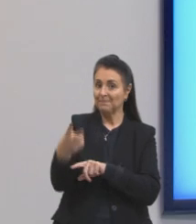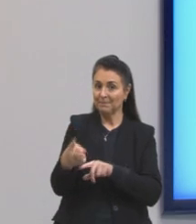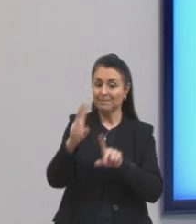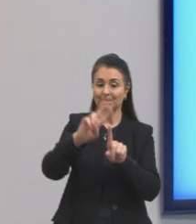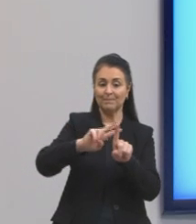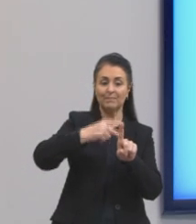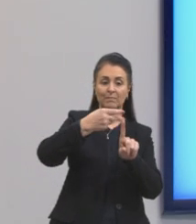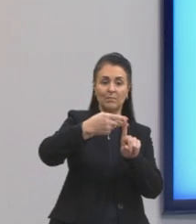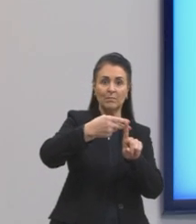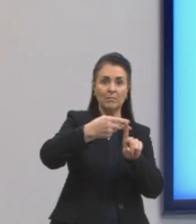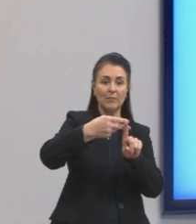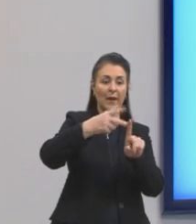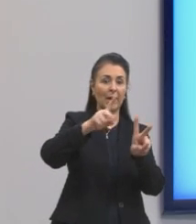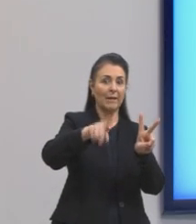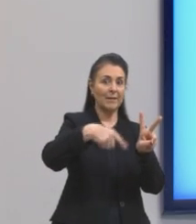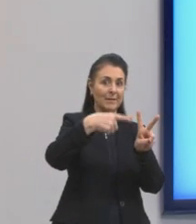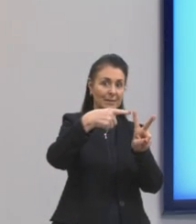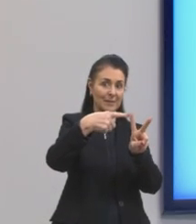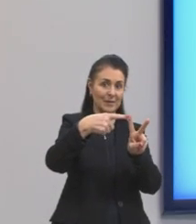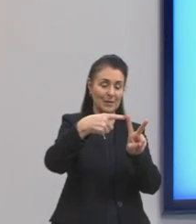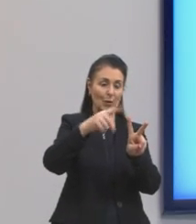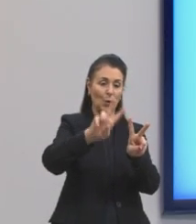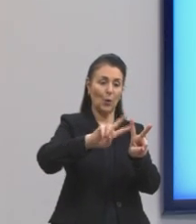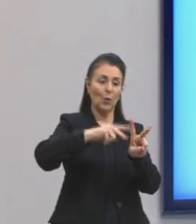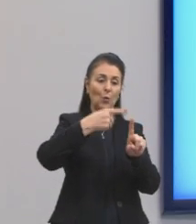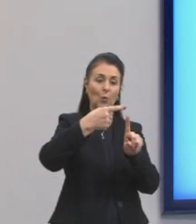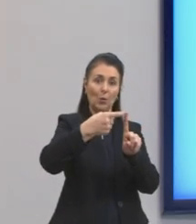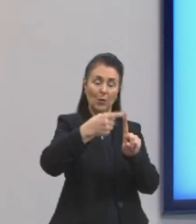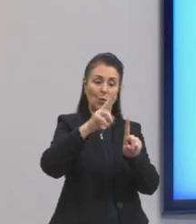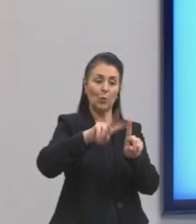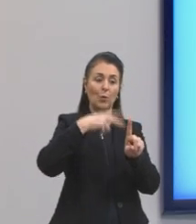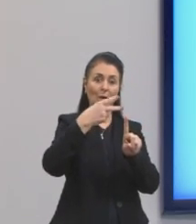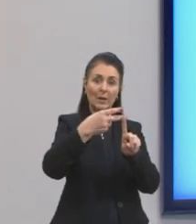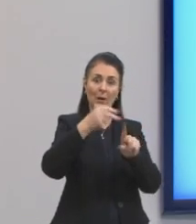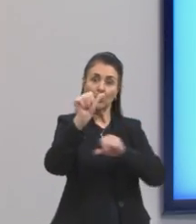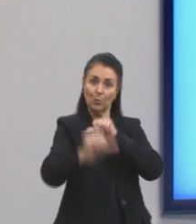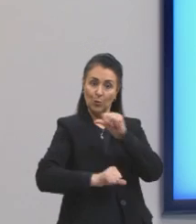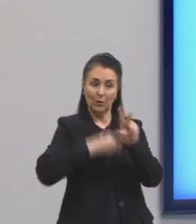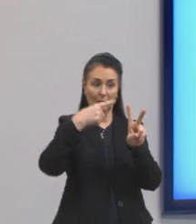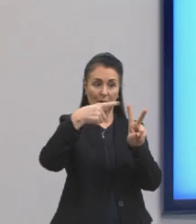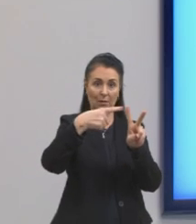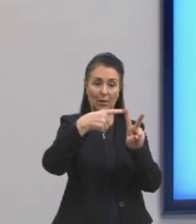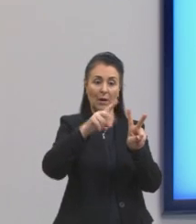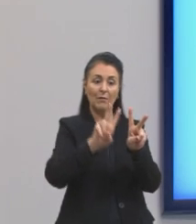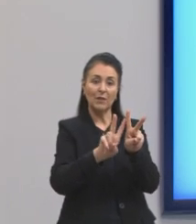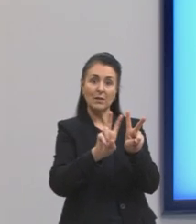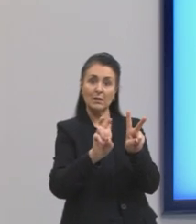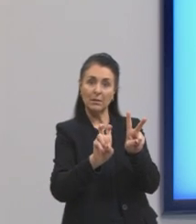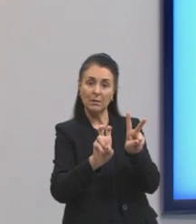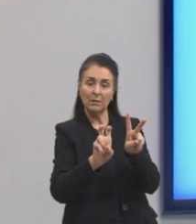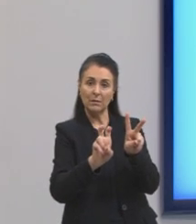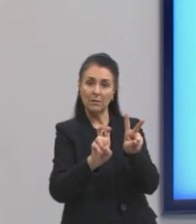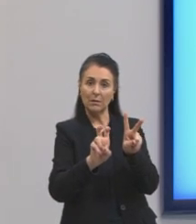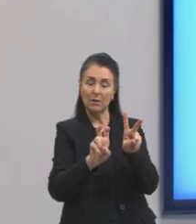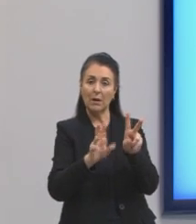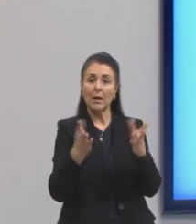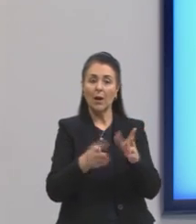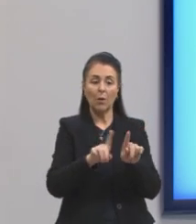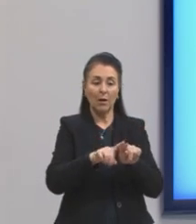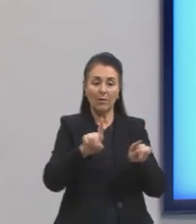potenciação e Raiz Então aquela aquele ao quadrado passa-se raiz quadrada de 25 e agora eu tenho a minha